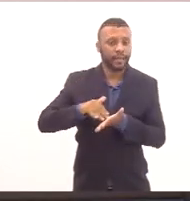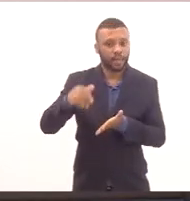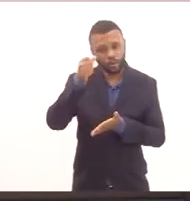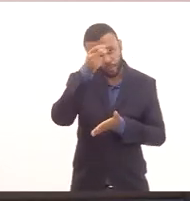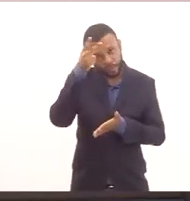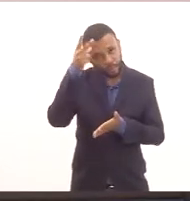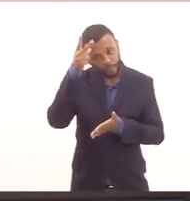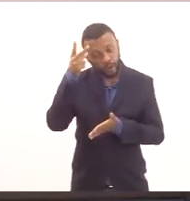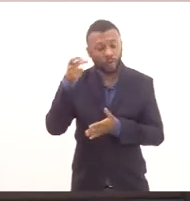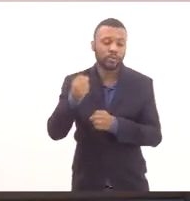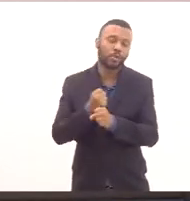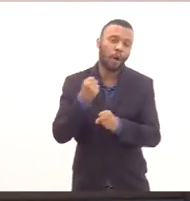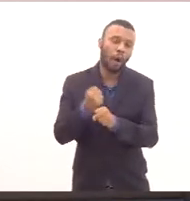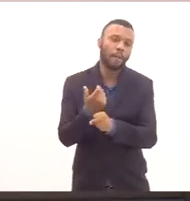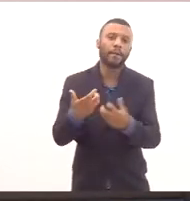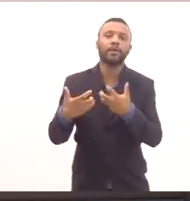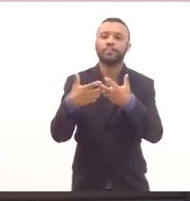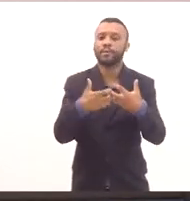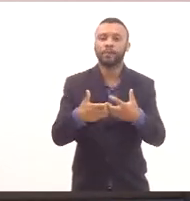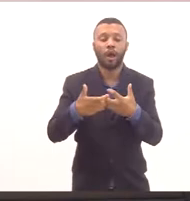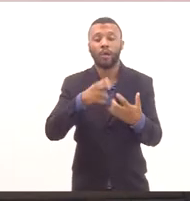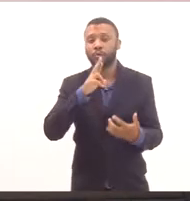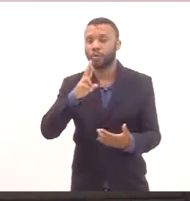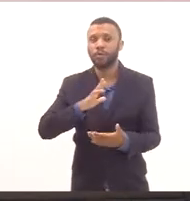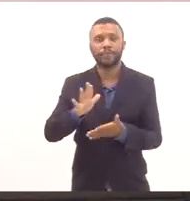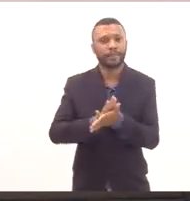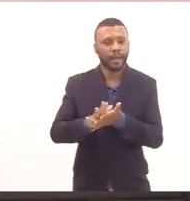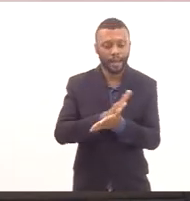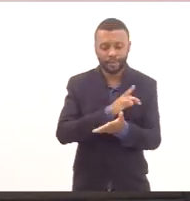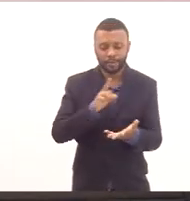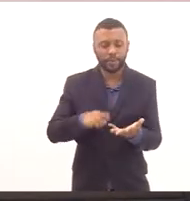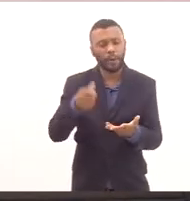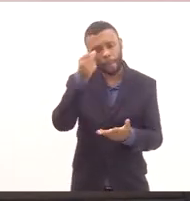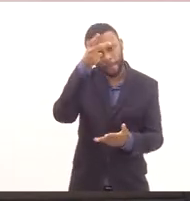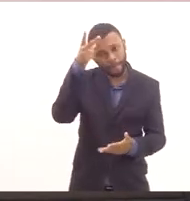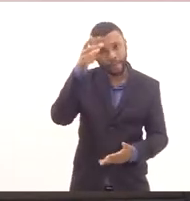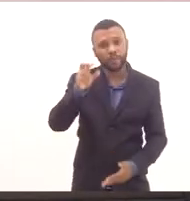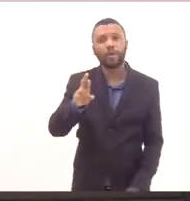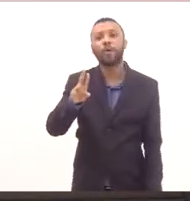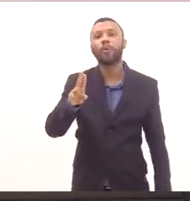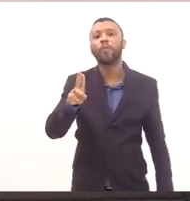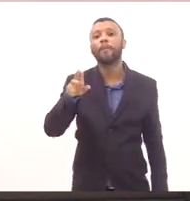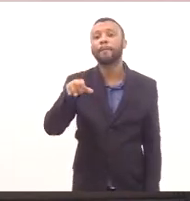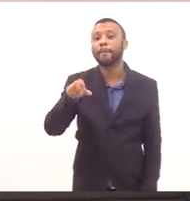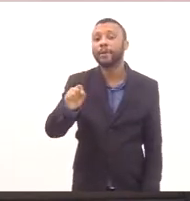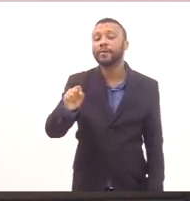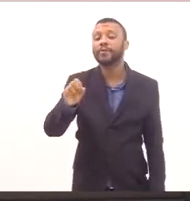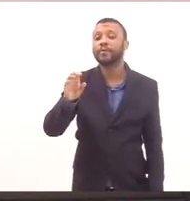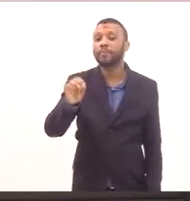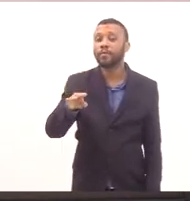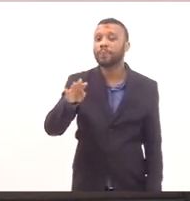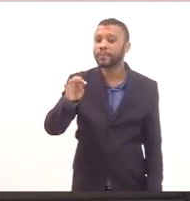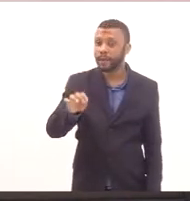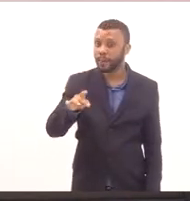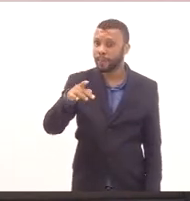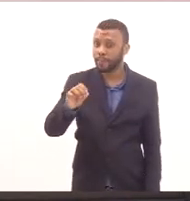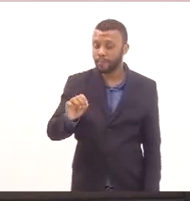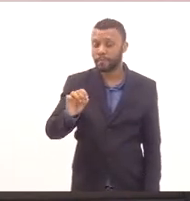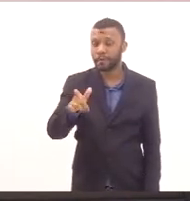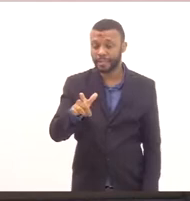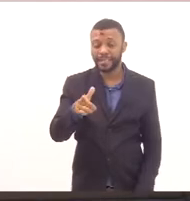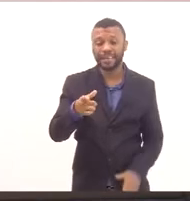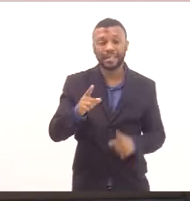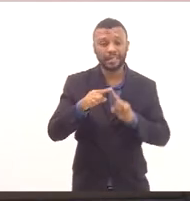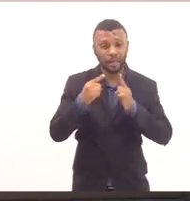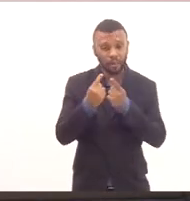Petrópolis não respondeu e o senhor Rubens bomtempo que foi convocado por unanimidade dos presentes